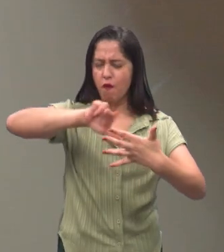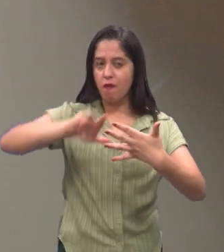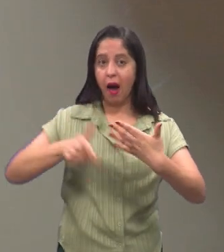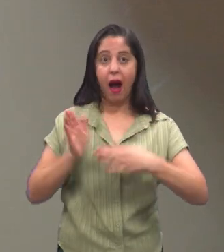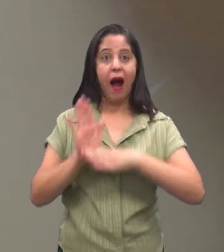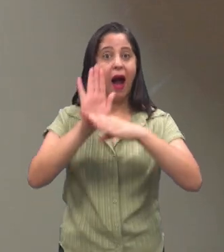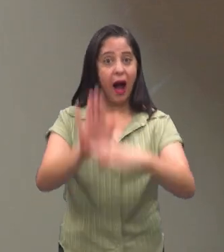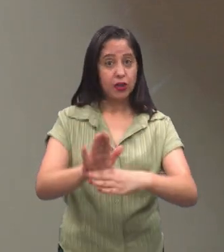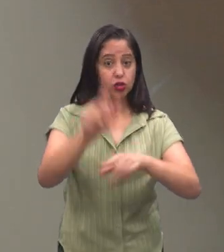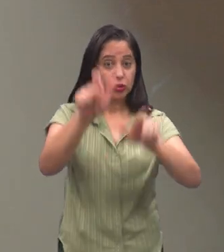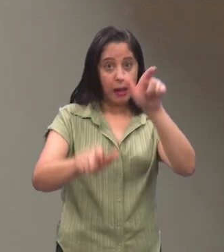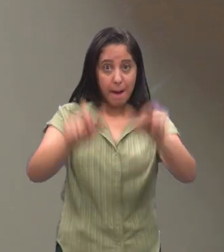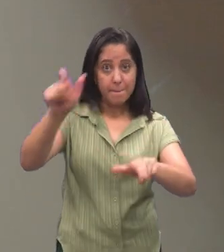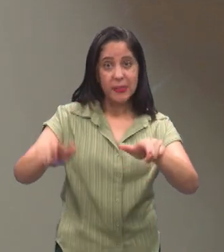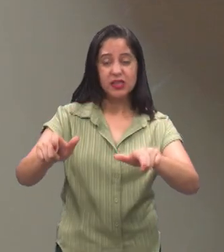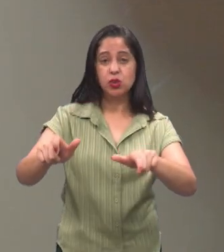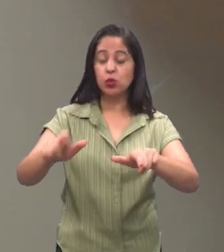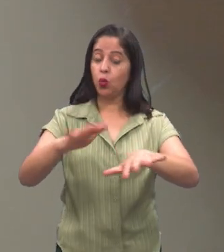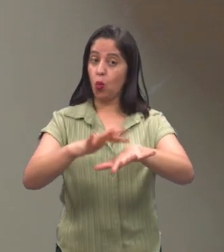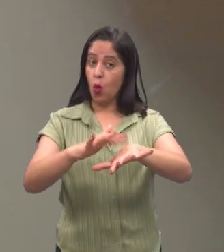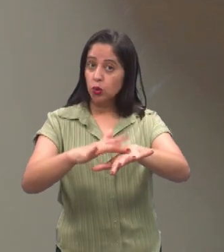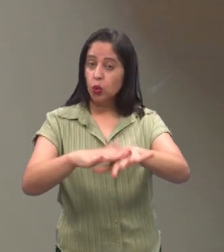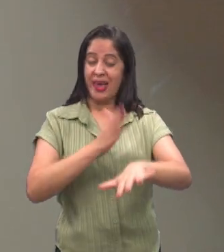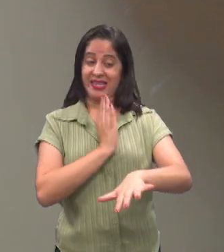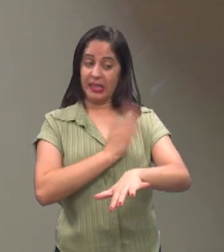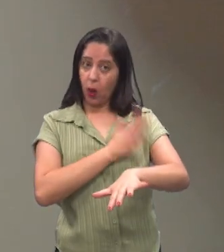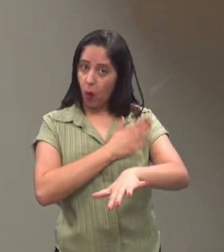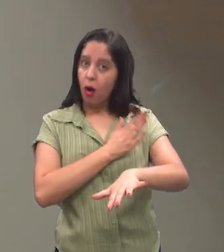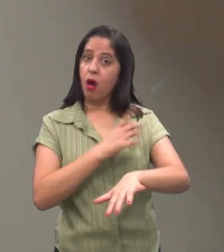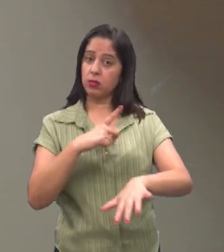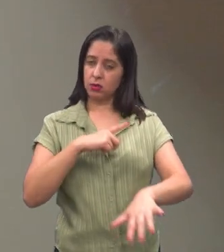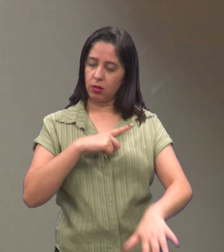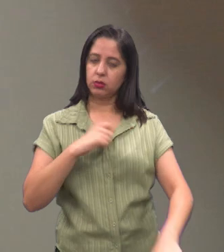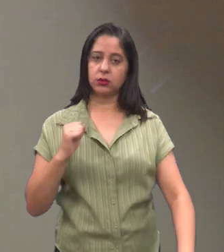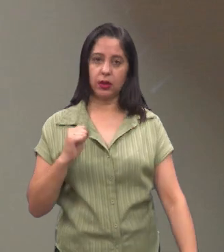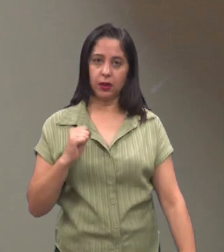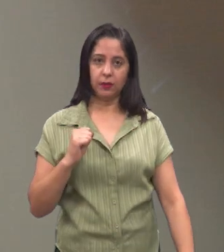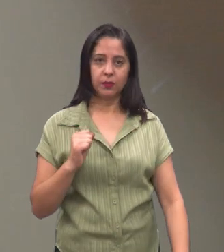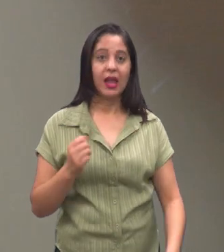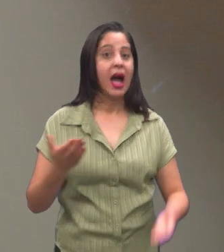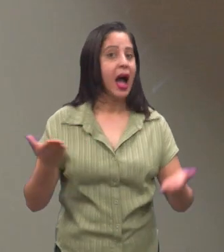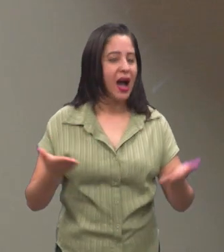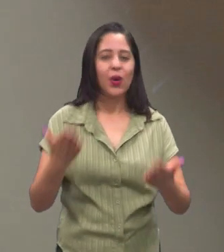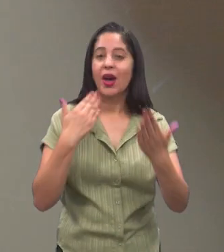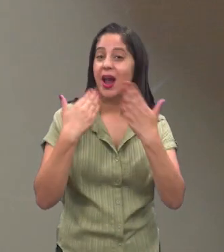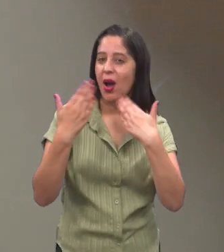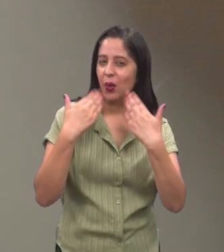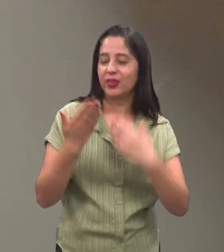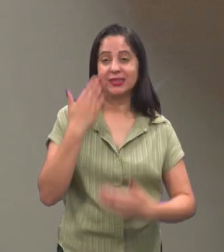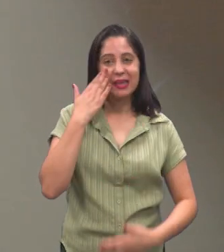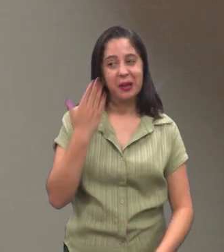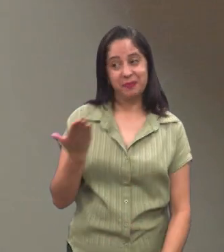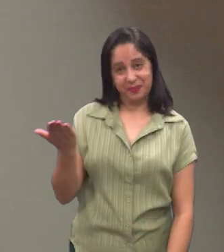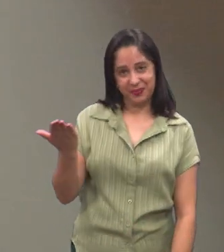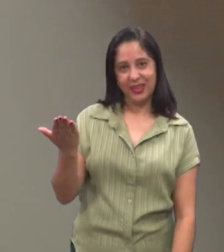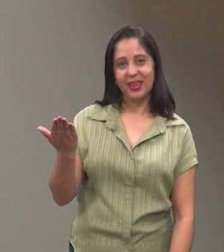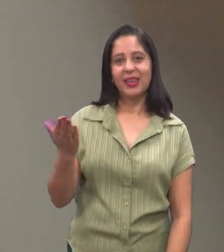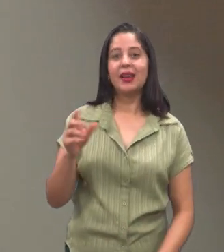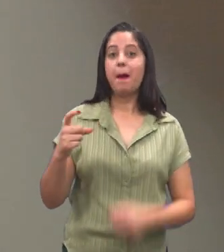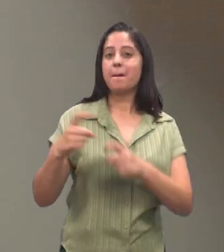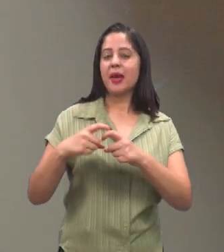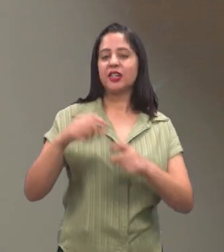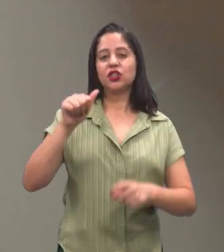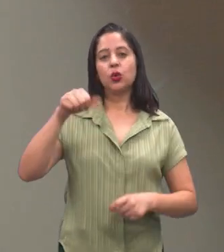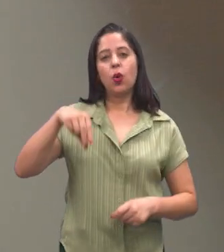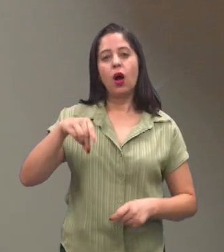a qualidade de vida dos pacientes que sofrem com alguma doença do coração. E é sobre isso que conversamos agora com o Dr.